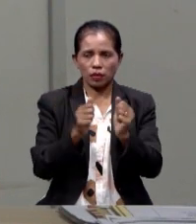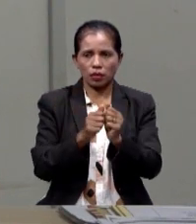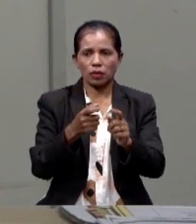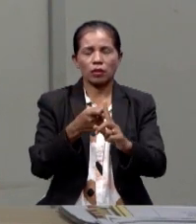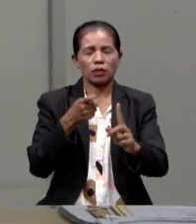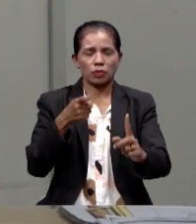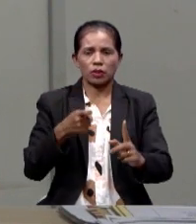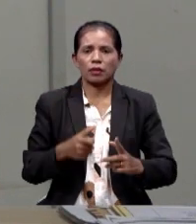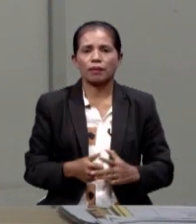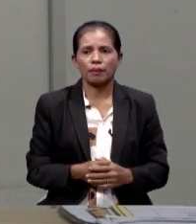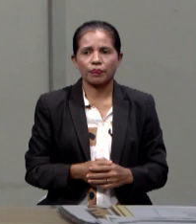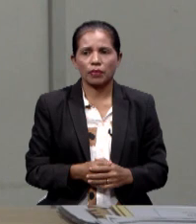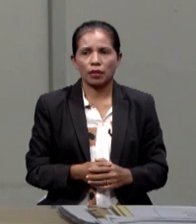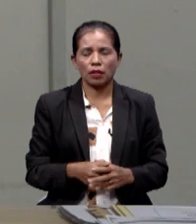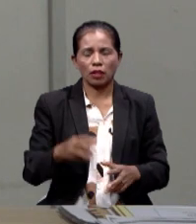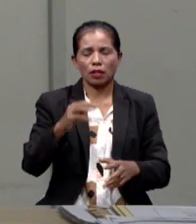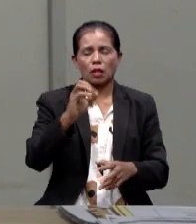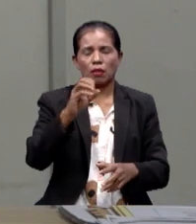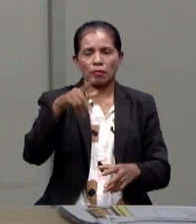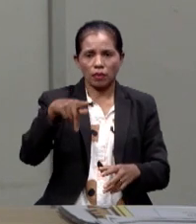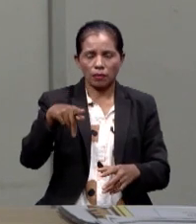parte map niang rua,